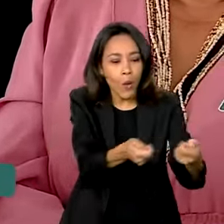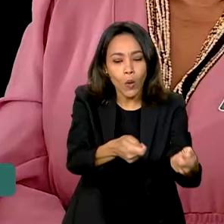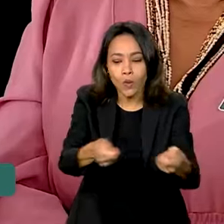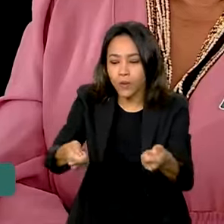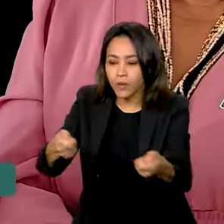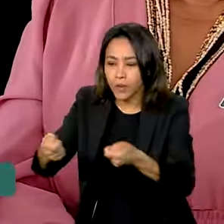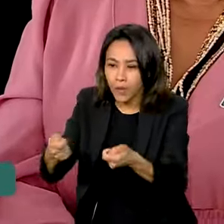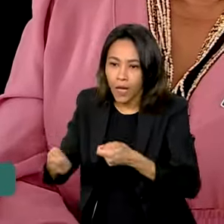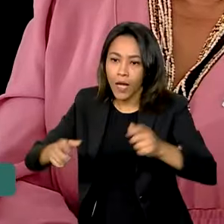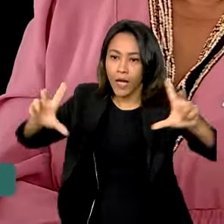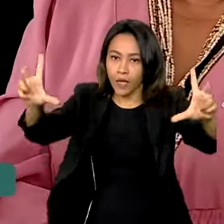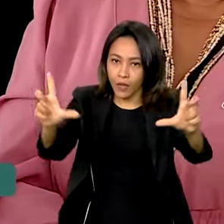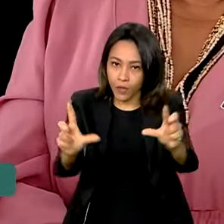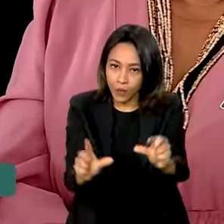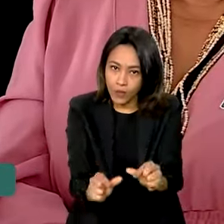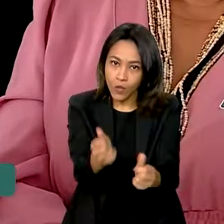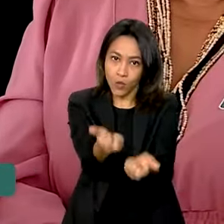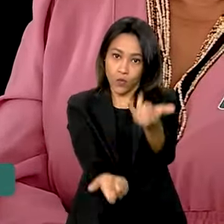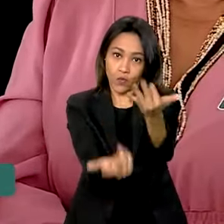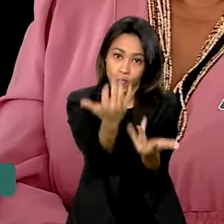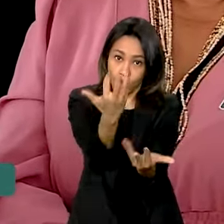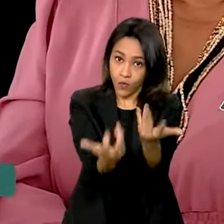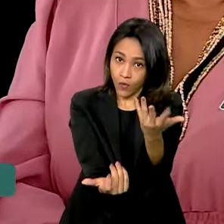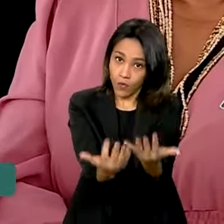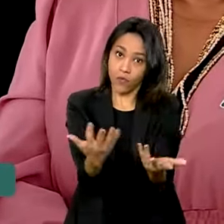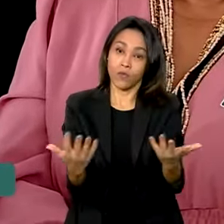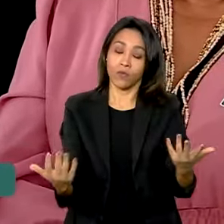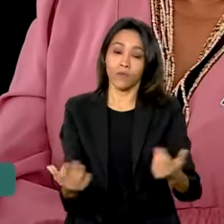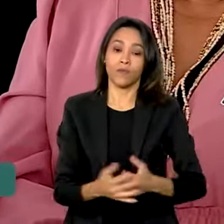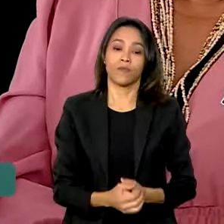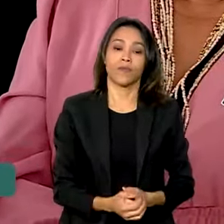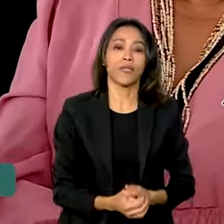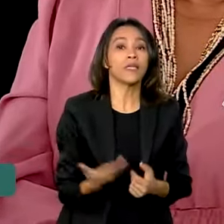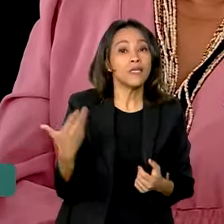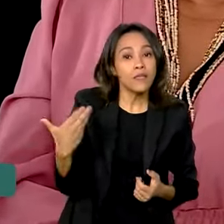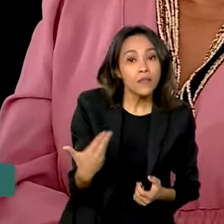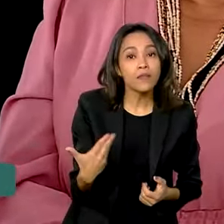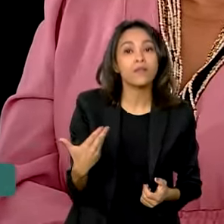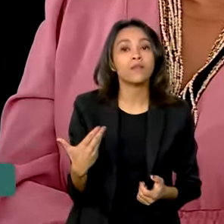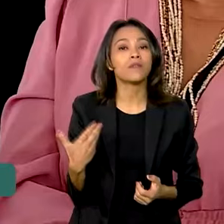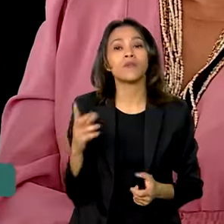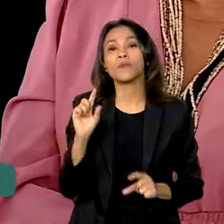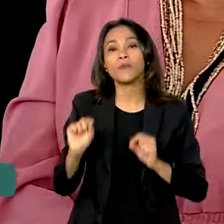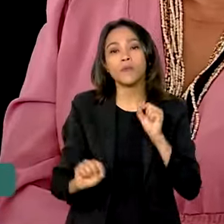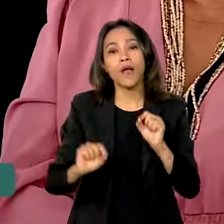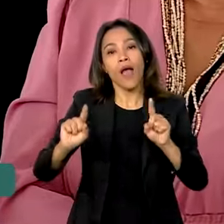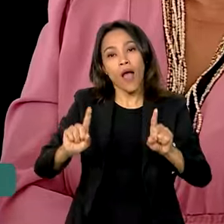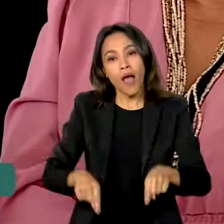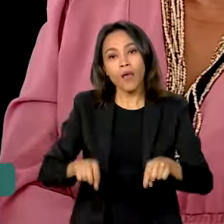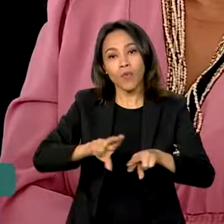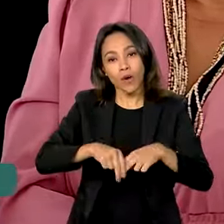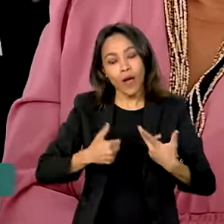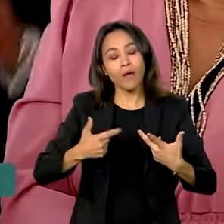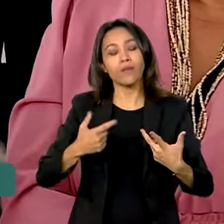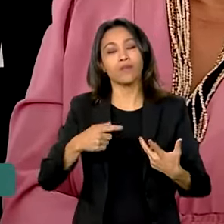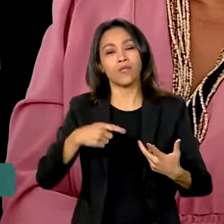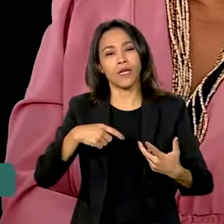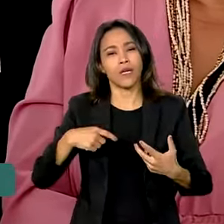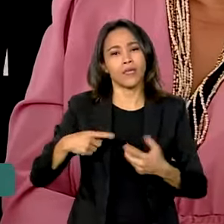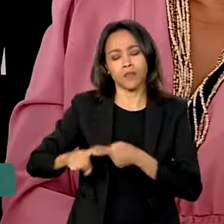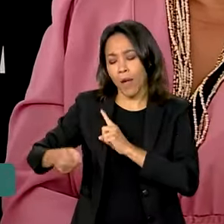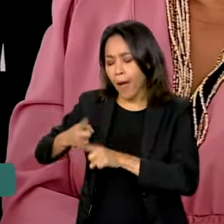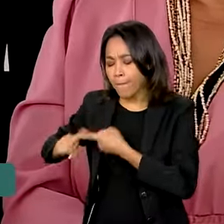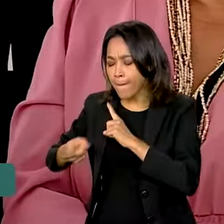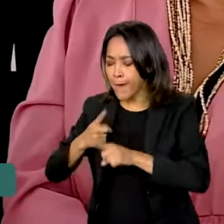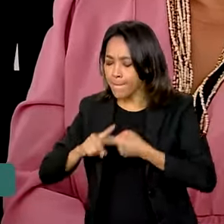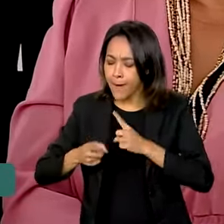diminuição das frentes de incêndio, e isso tem a ver com todas as ações que estão sendo